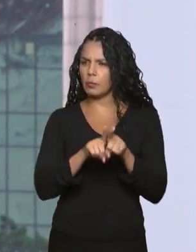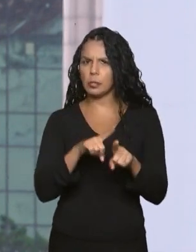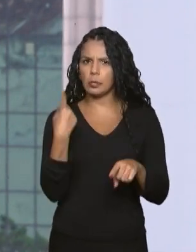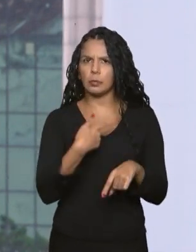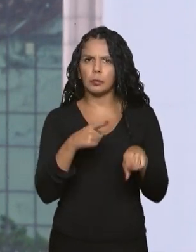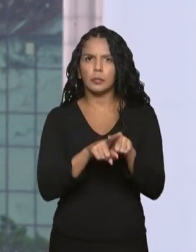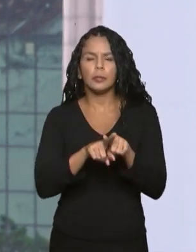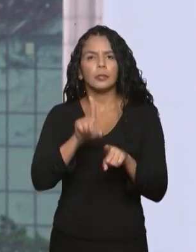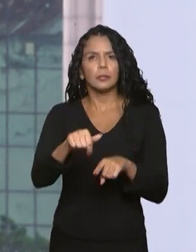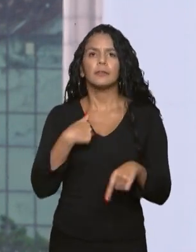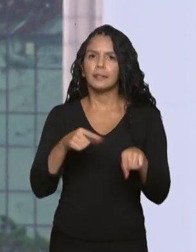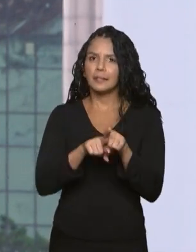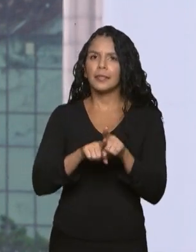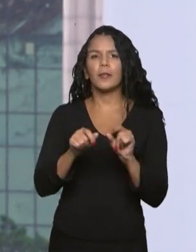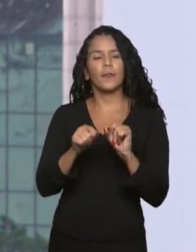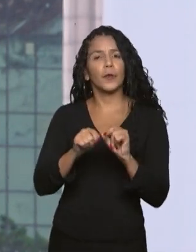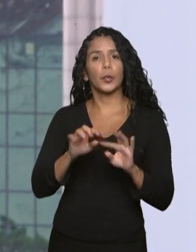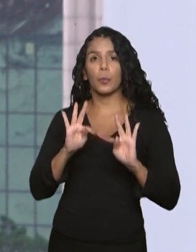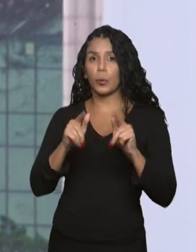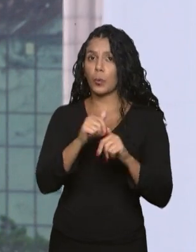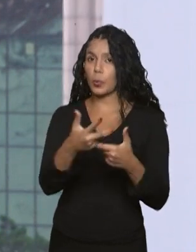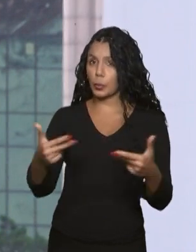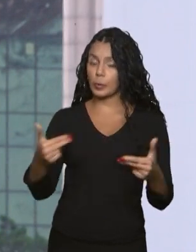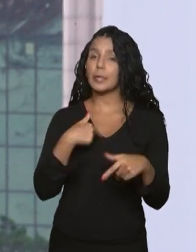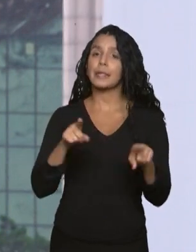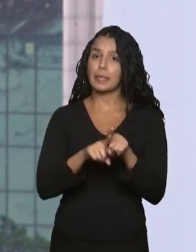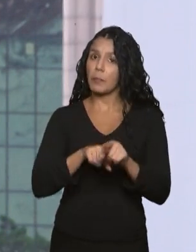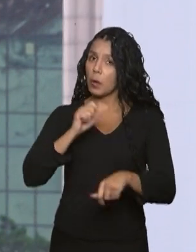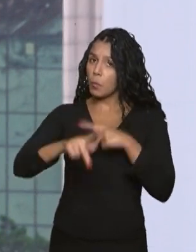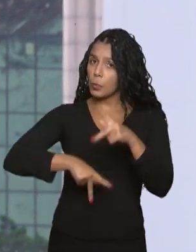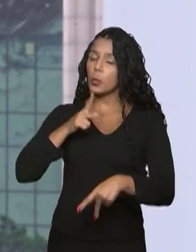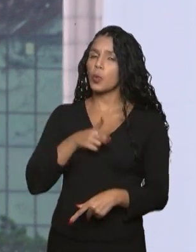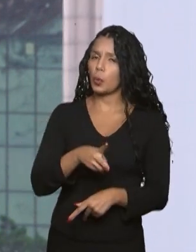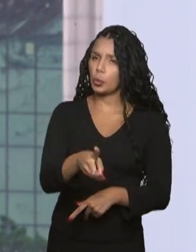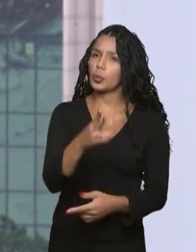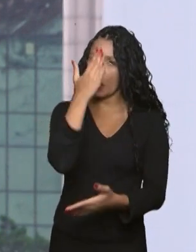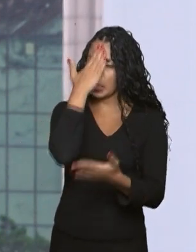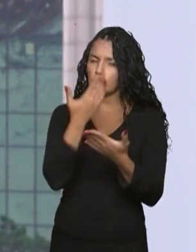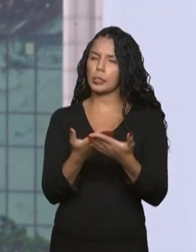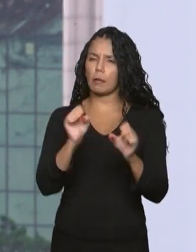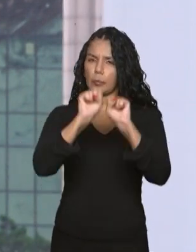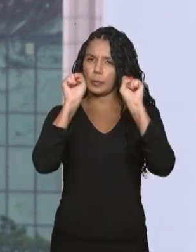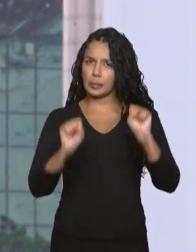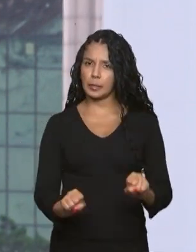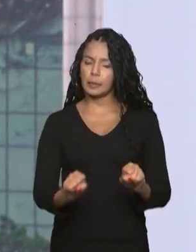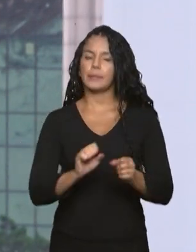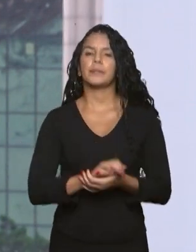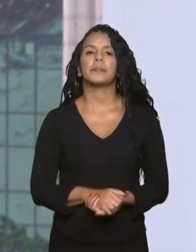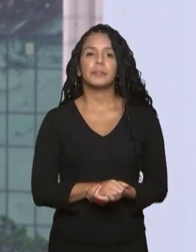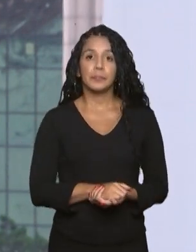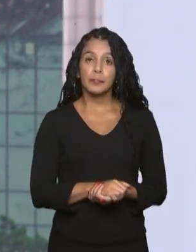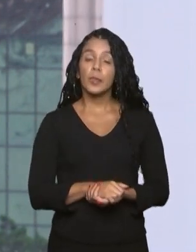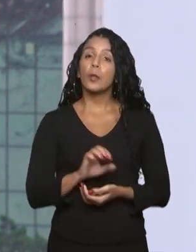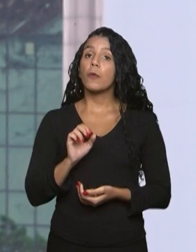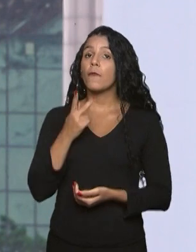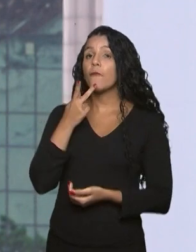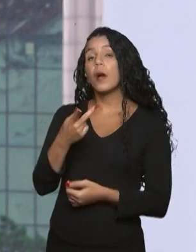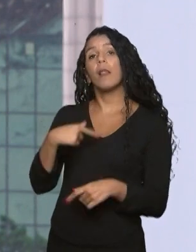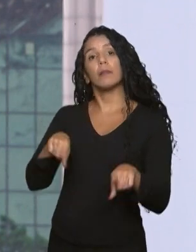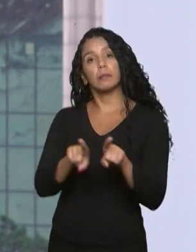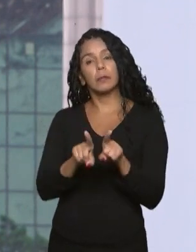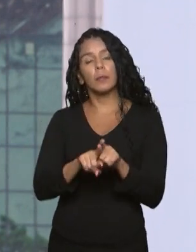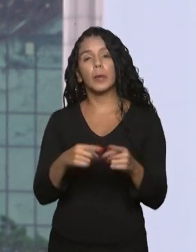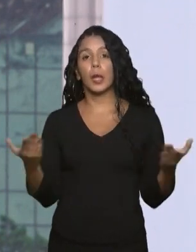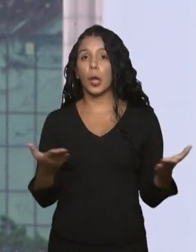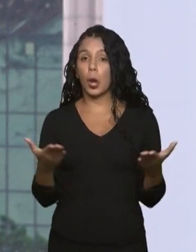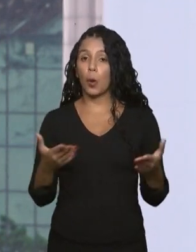seja afetado por tais fatos e que a população continue acreditando no sistema. Fecha aspas. Eu vou falar aqui também agora em